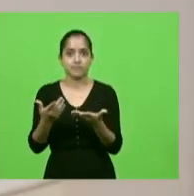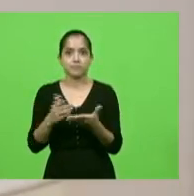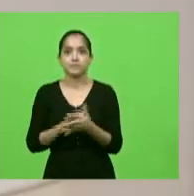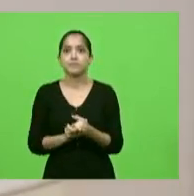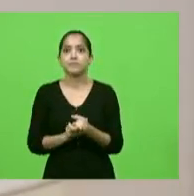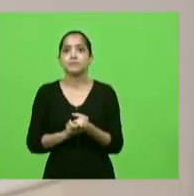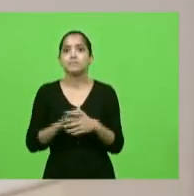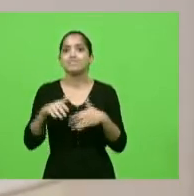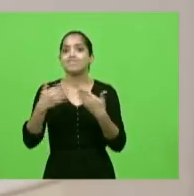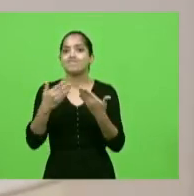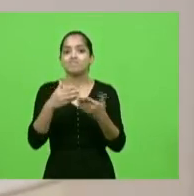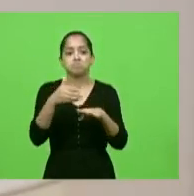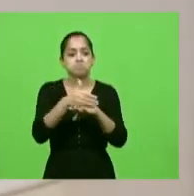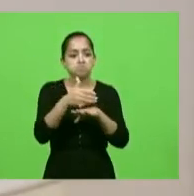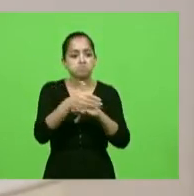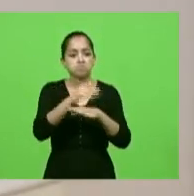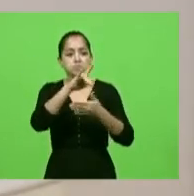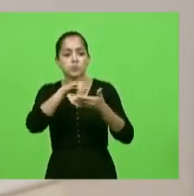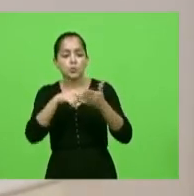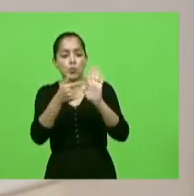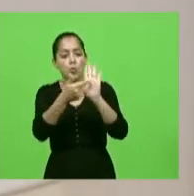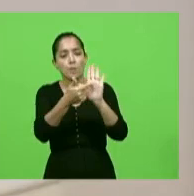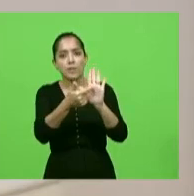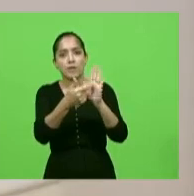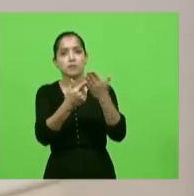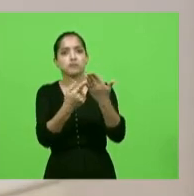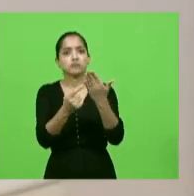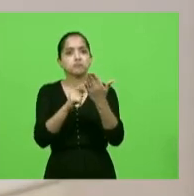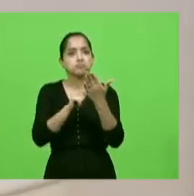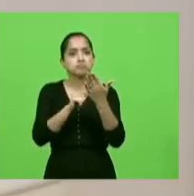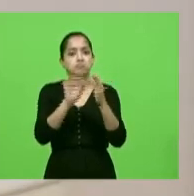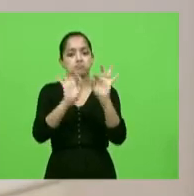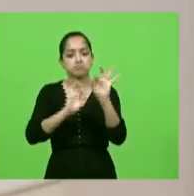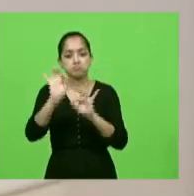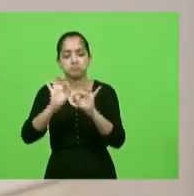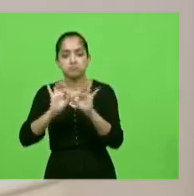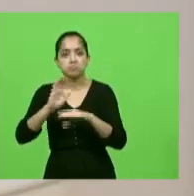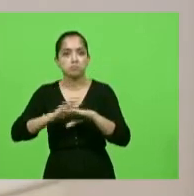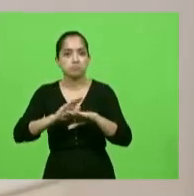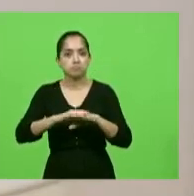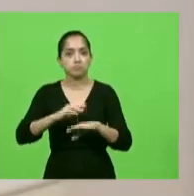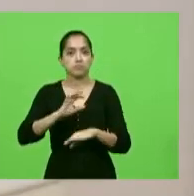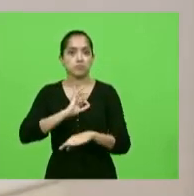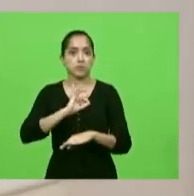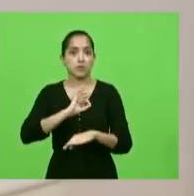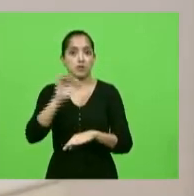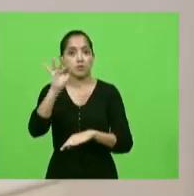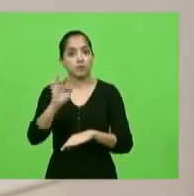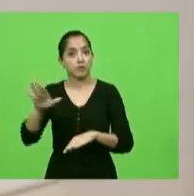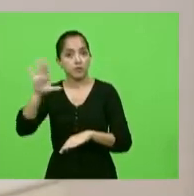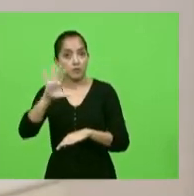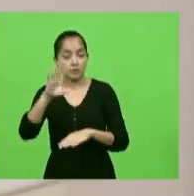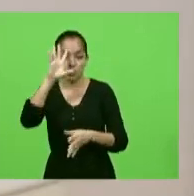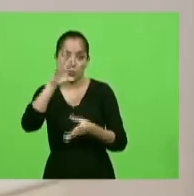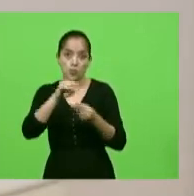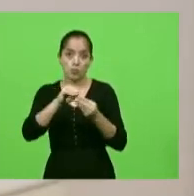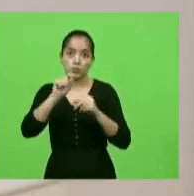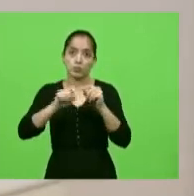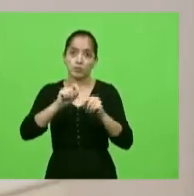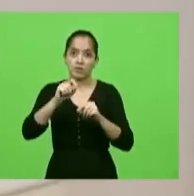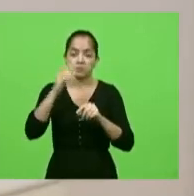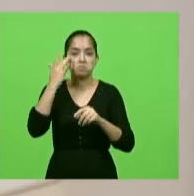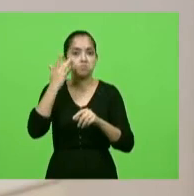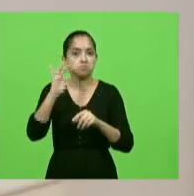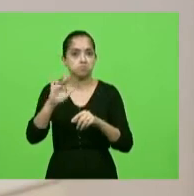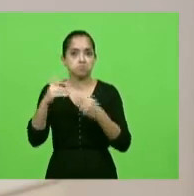sequer acesso ao documento oficial elaborado pela Polícia Federal, o que permite concluir o desconhecimento sobre